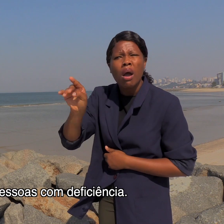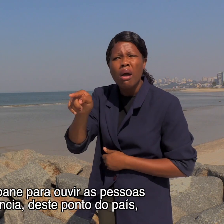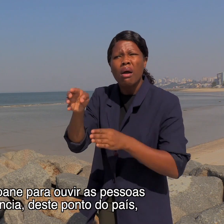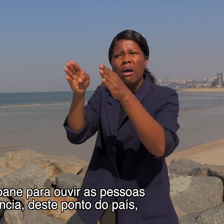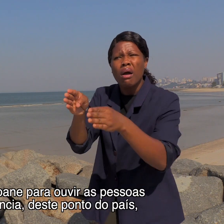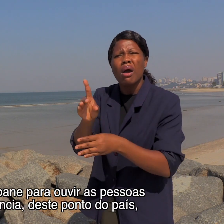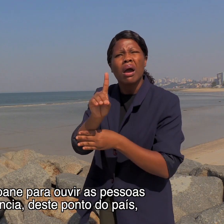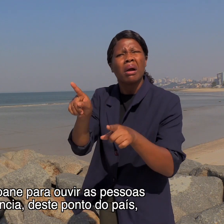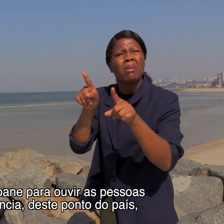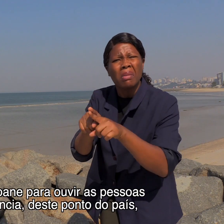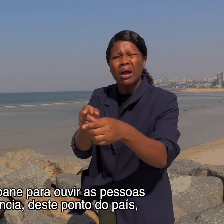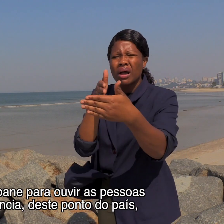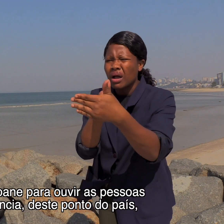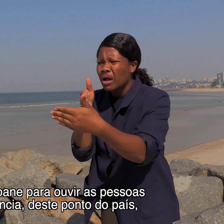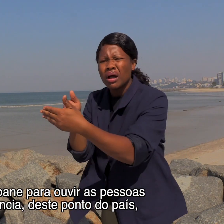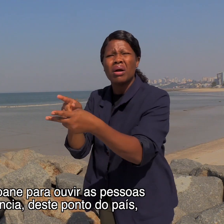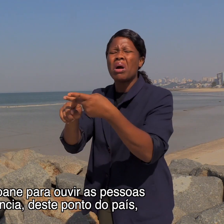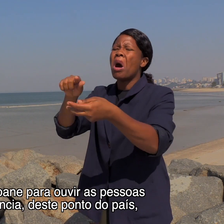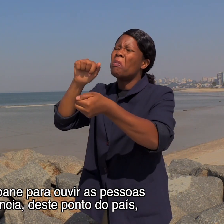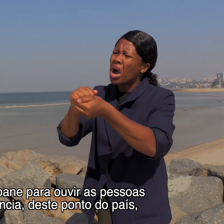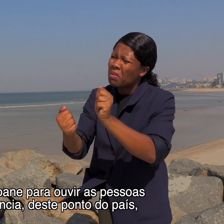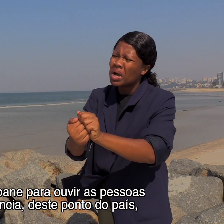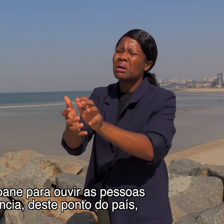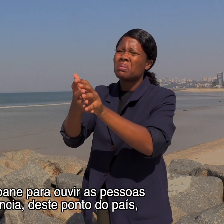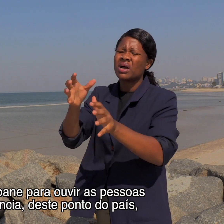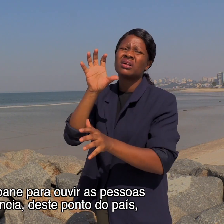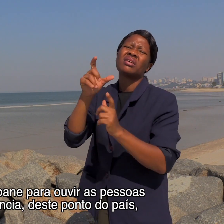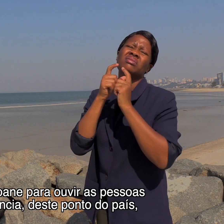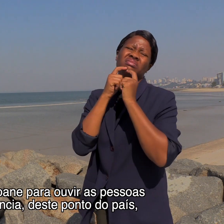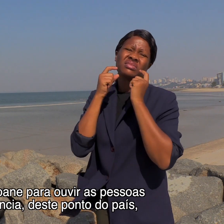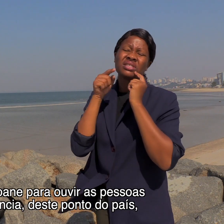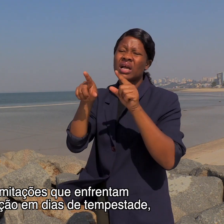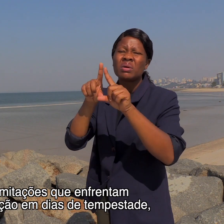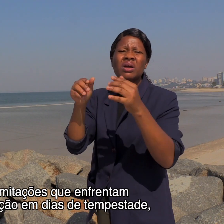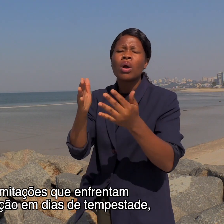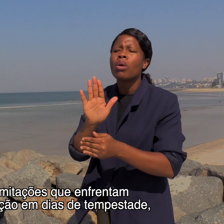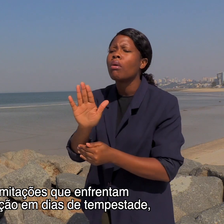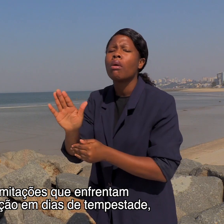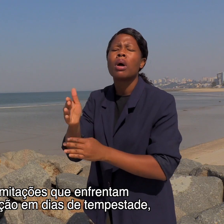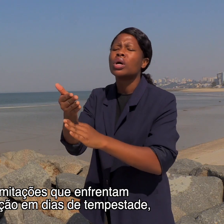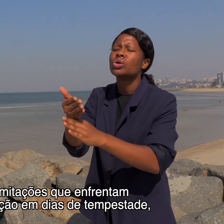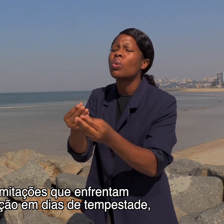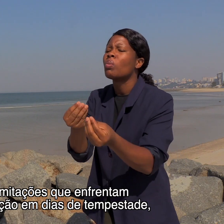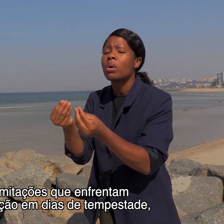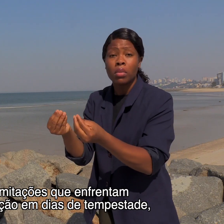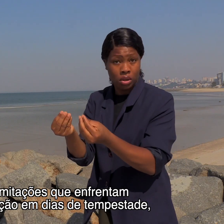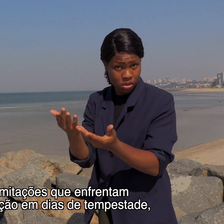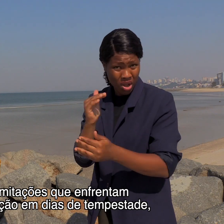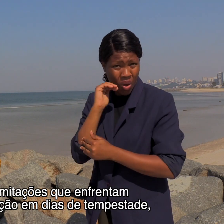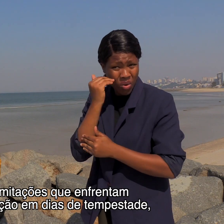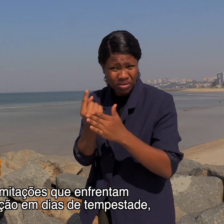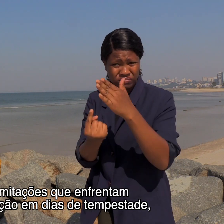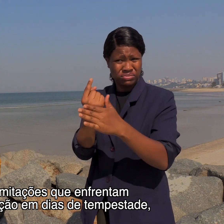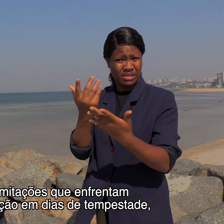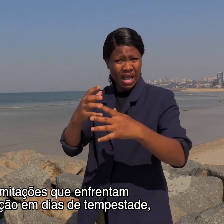deficiência. Vamos até Buane para ouvir as pessoas com deficiência deste ponto do país sobre as limitações que enfrentam para